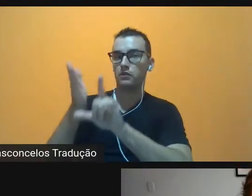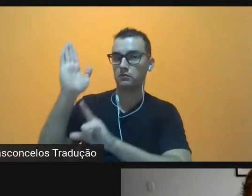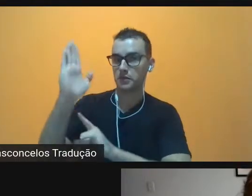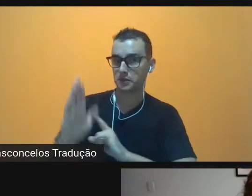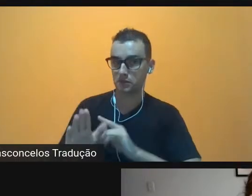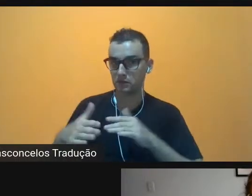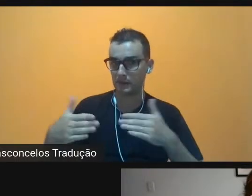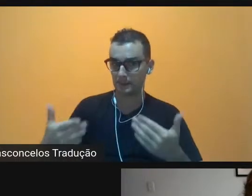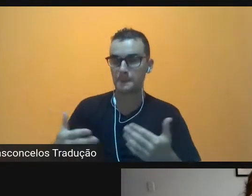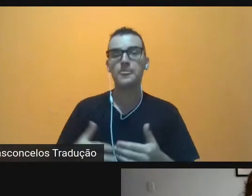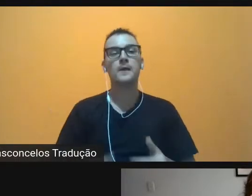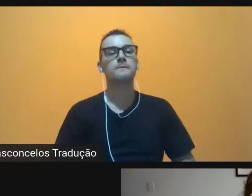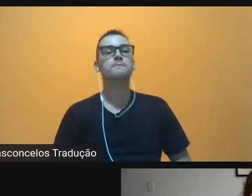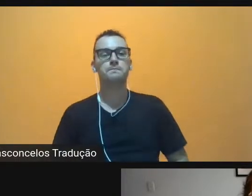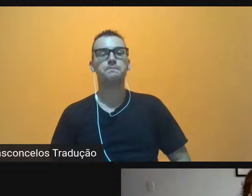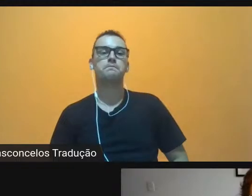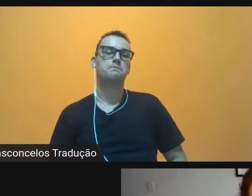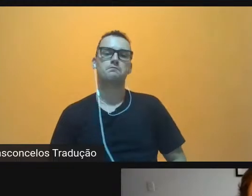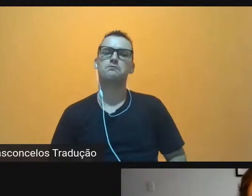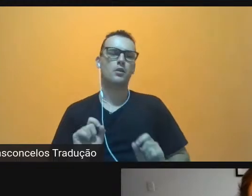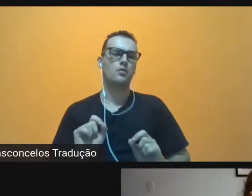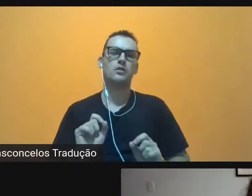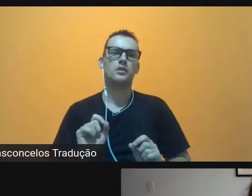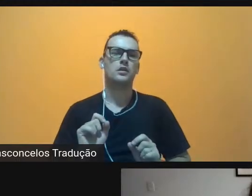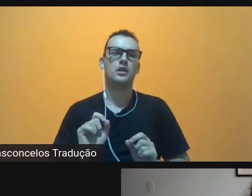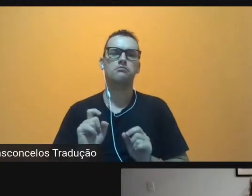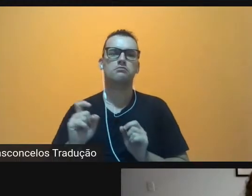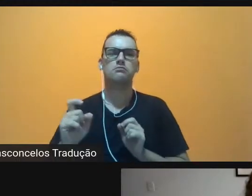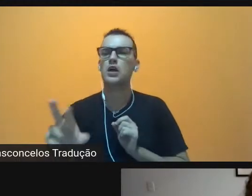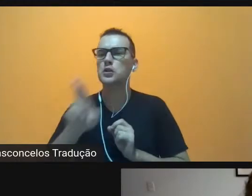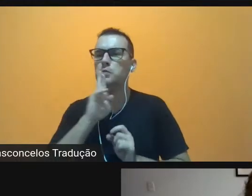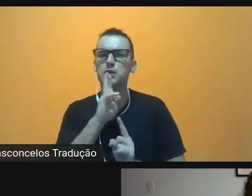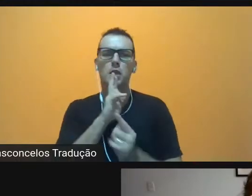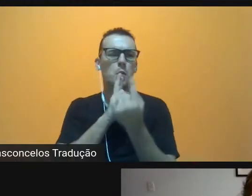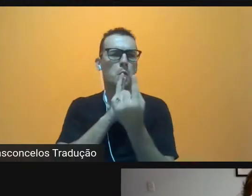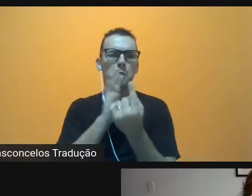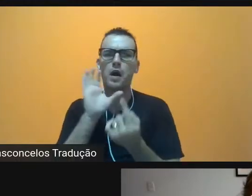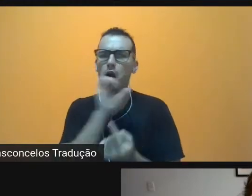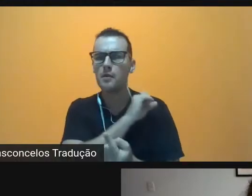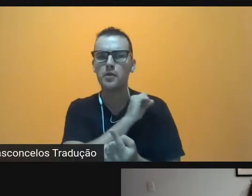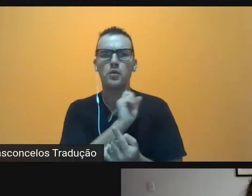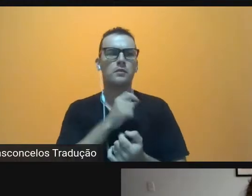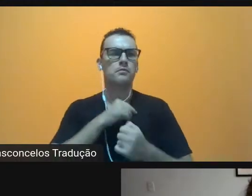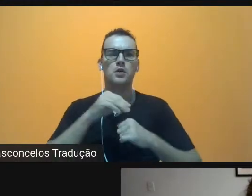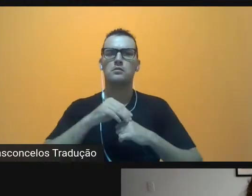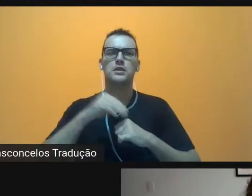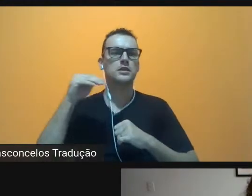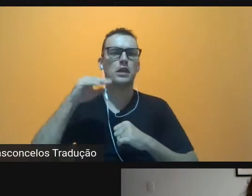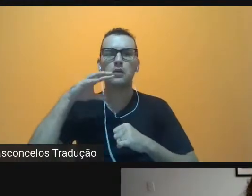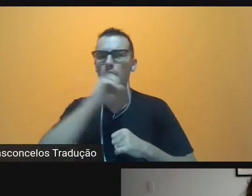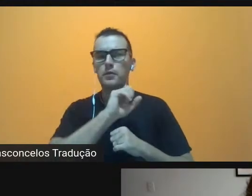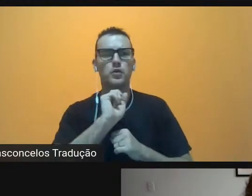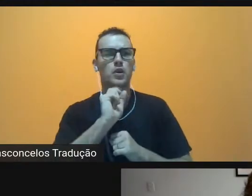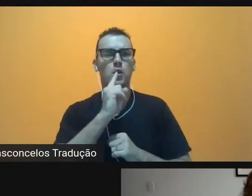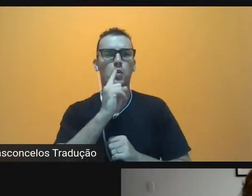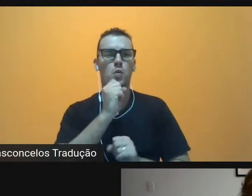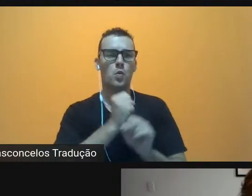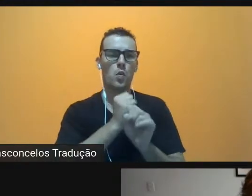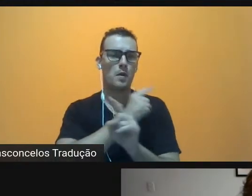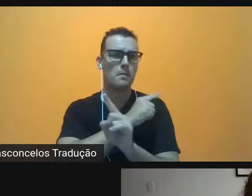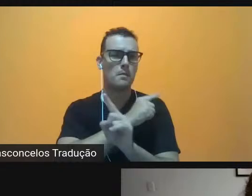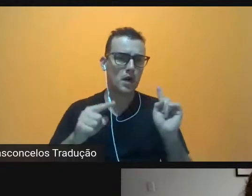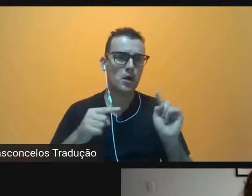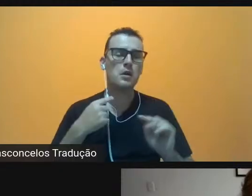tive um retorno só, então foi rápido. Tanto que, né, meu mestrado todo foi um ano e meio que eu fiz, porque